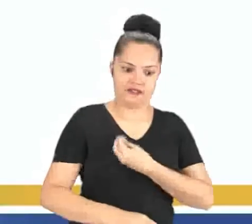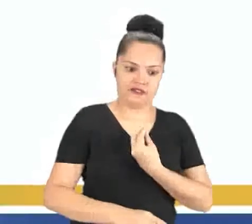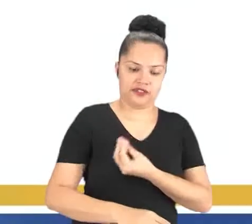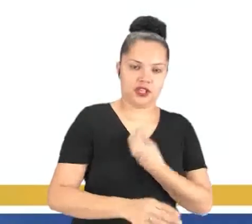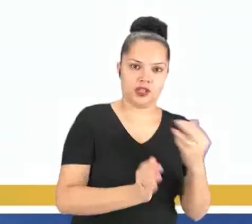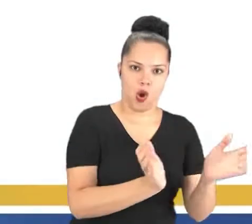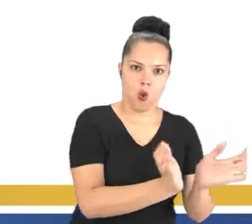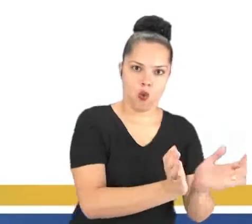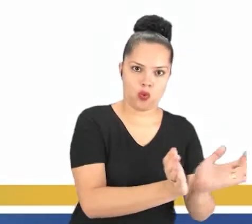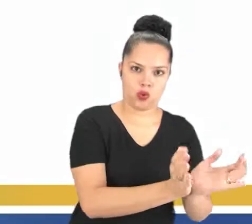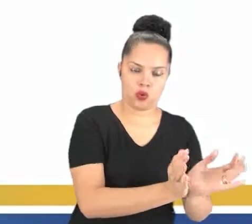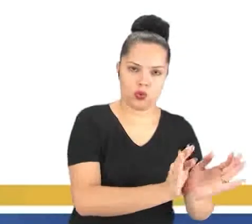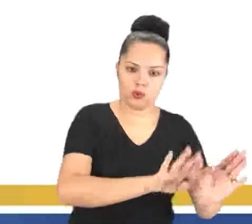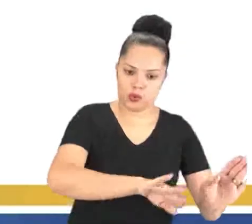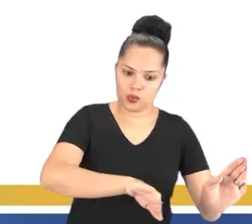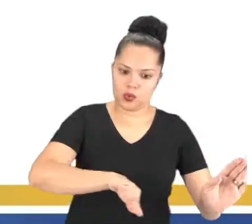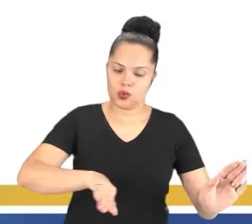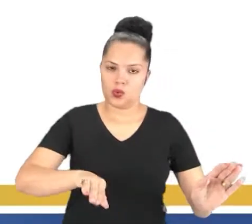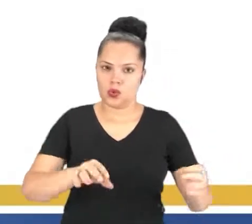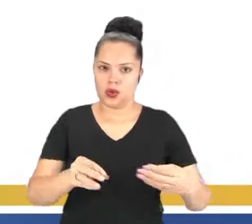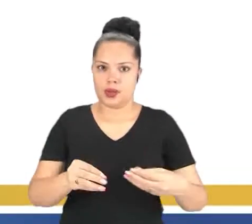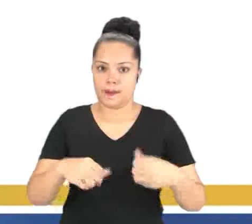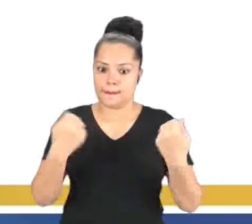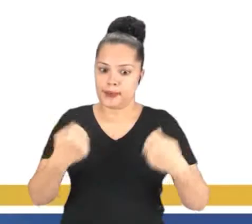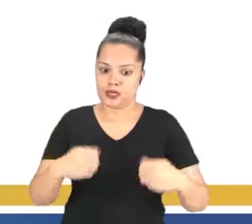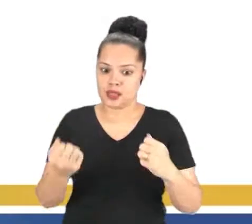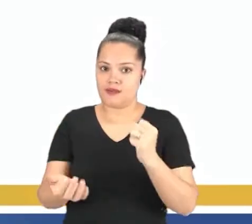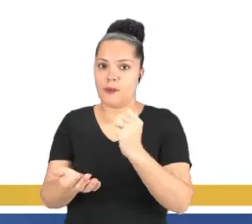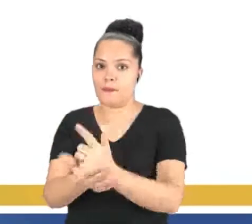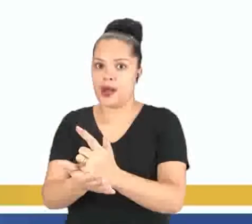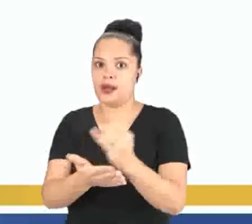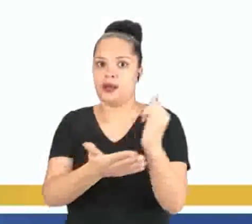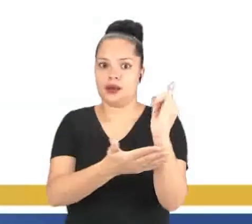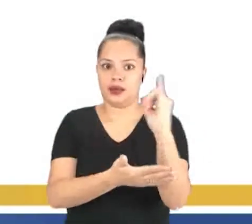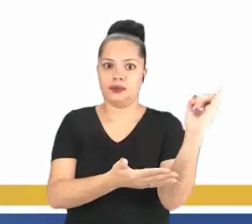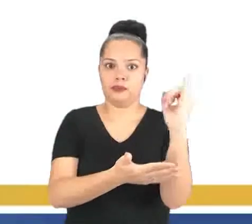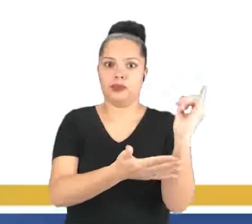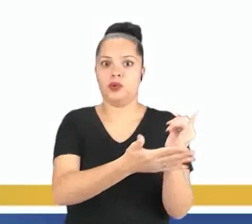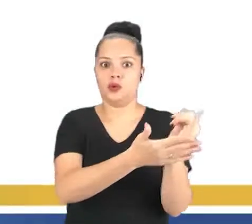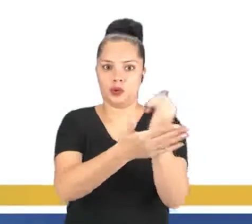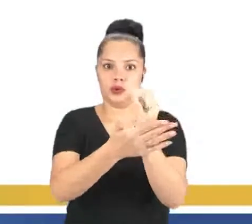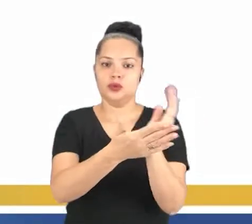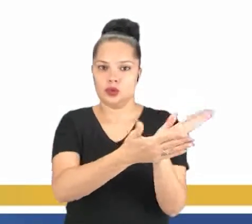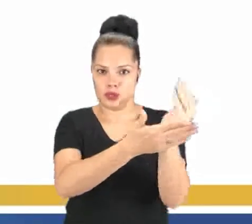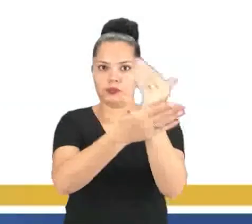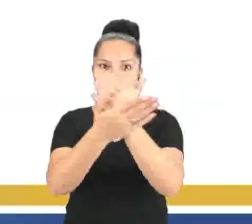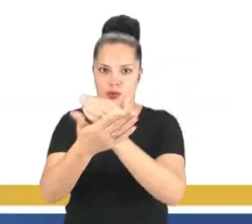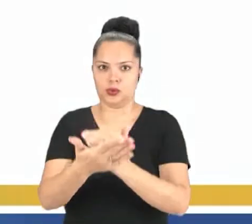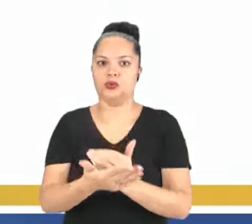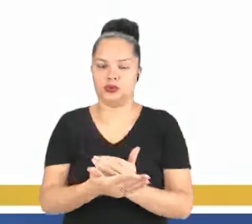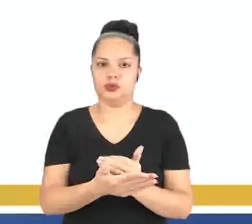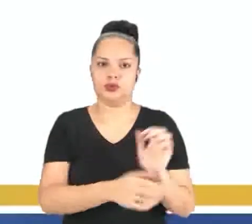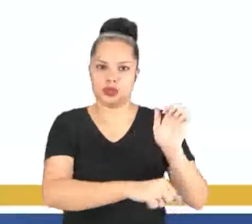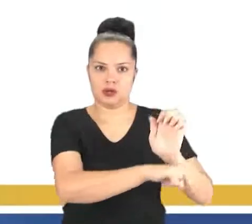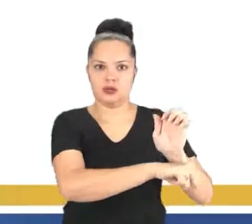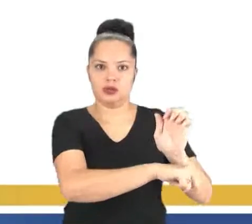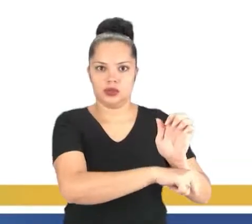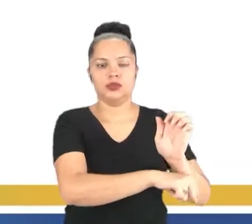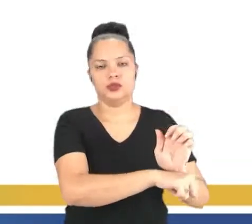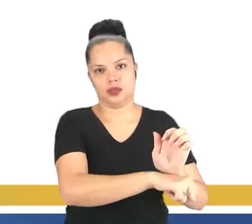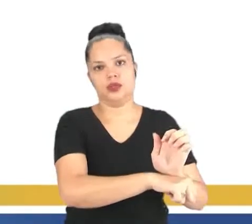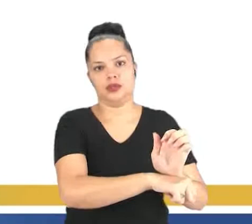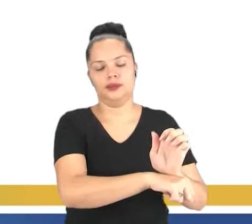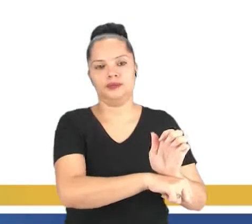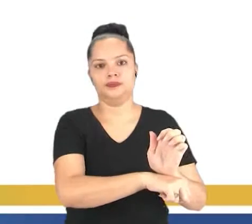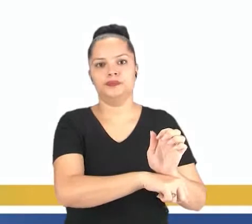da própria Aldeia e outra parte da era direcionada para o pagamento de tributos ao estado certo e